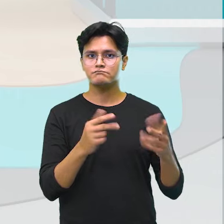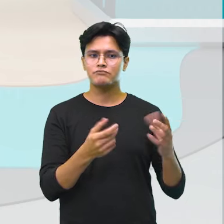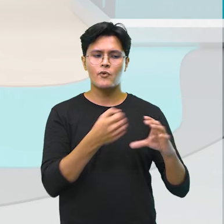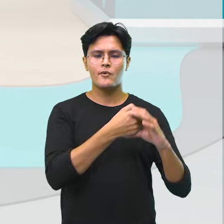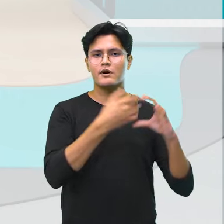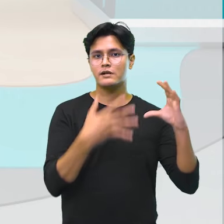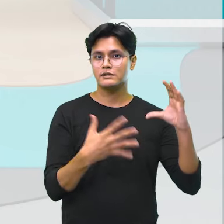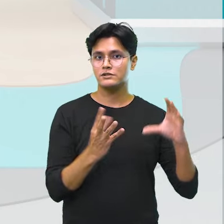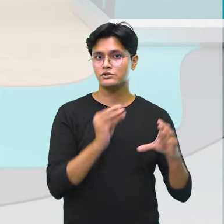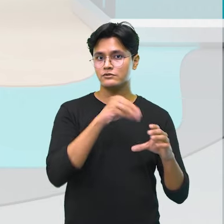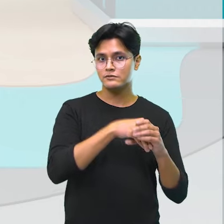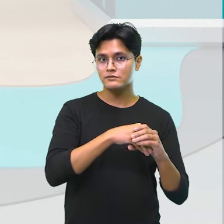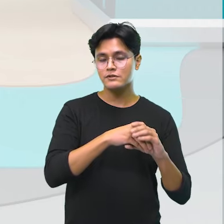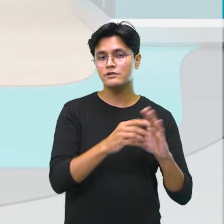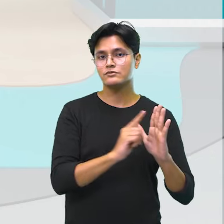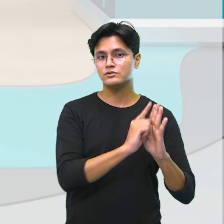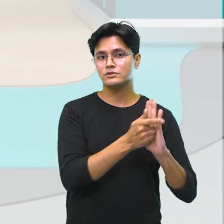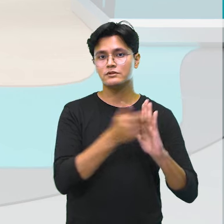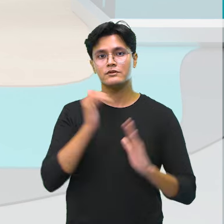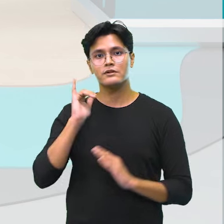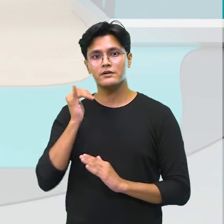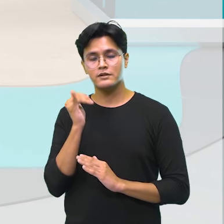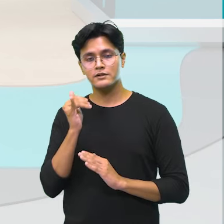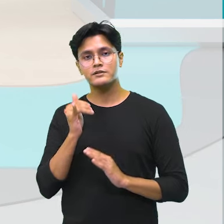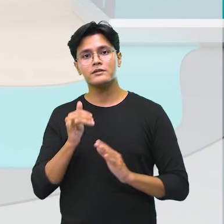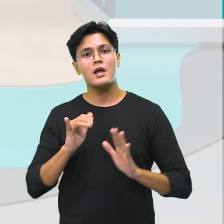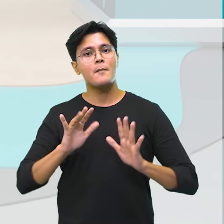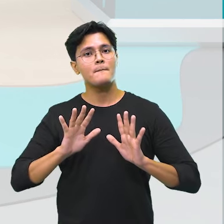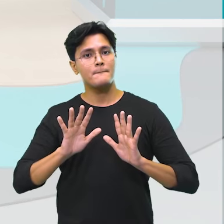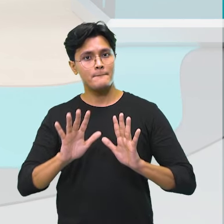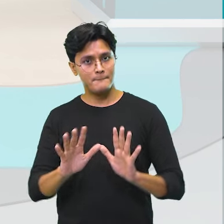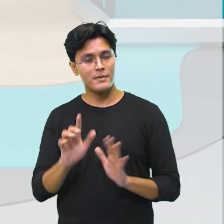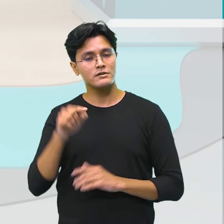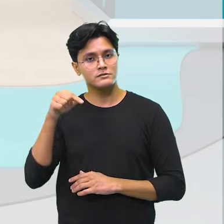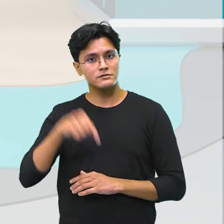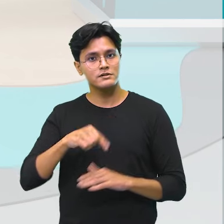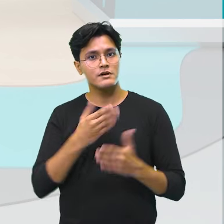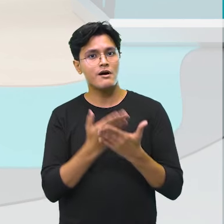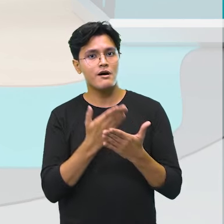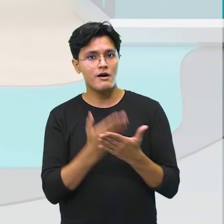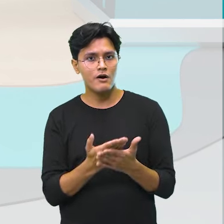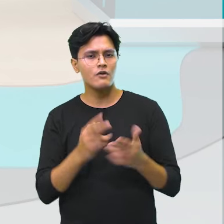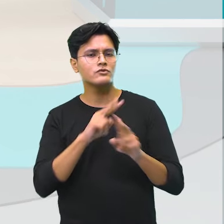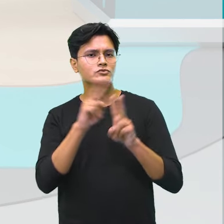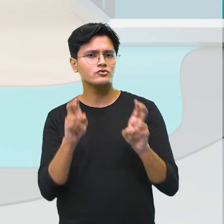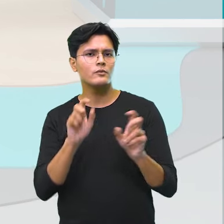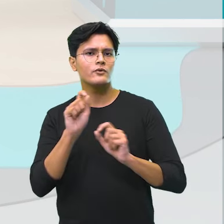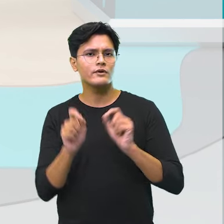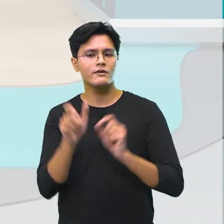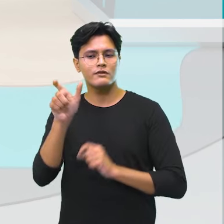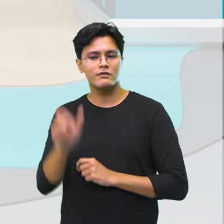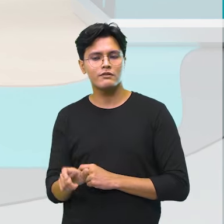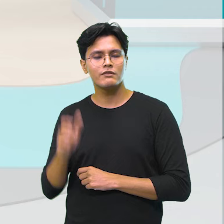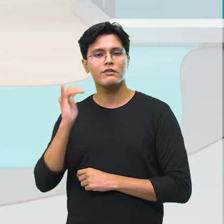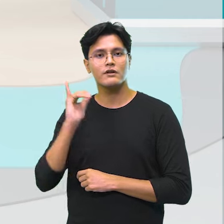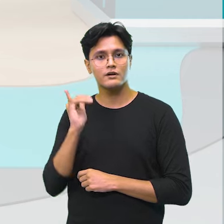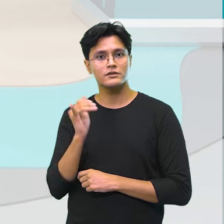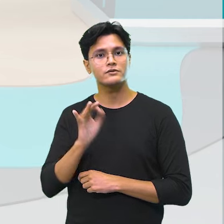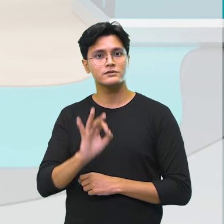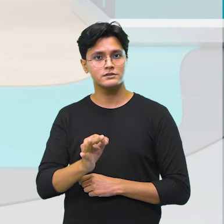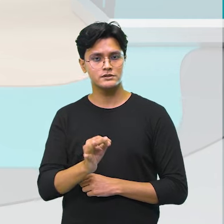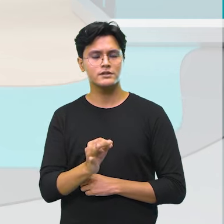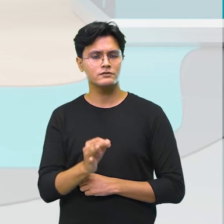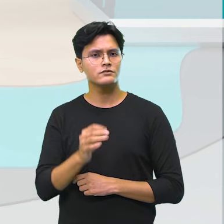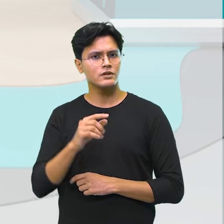elementos, né, dentro do gênero narrativo. Mas em específico nessa aula nós vamos ver apenas o narrador, tá bom? Vocês vão